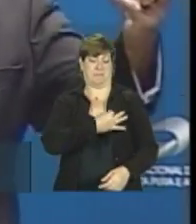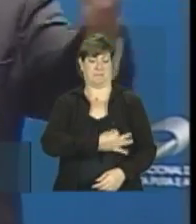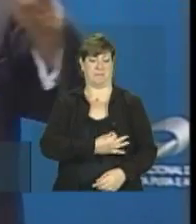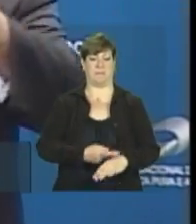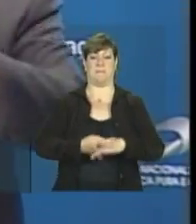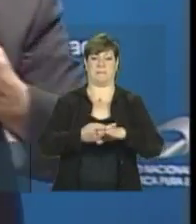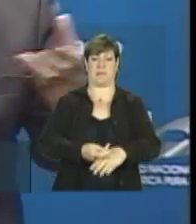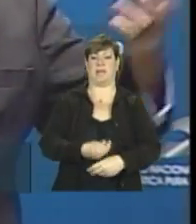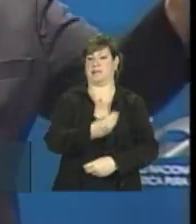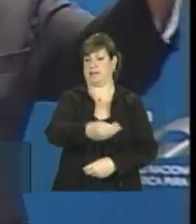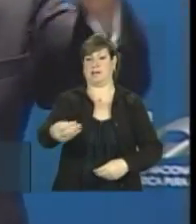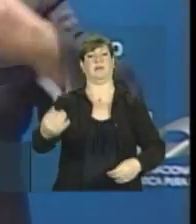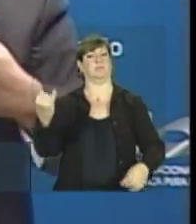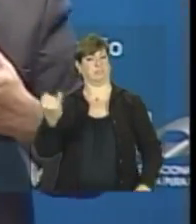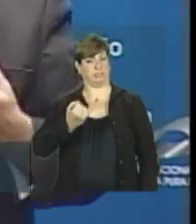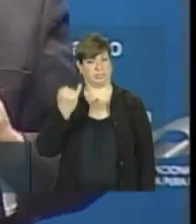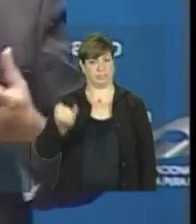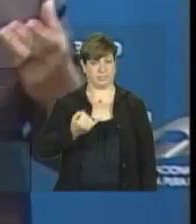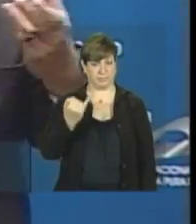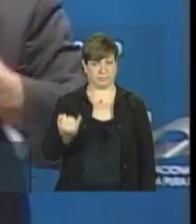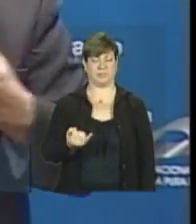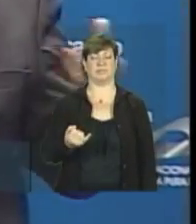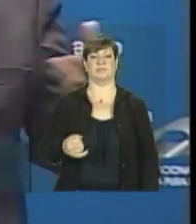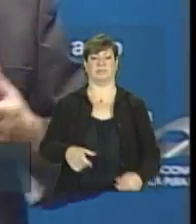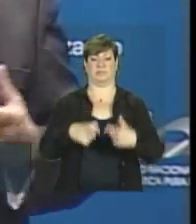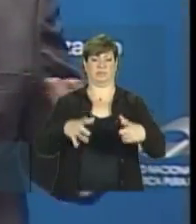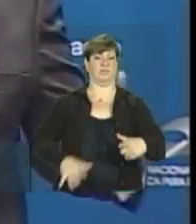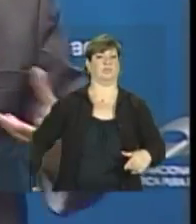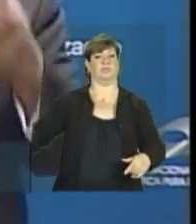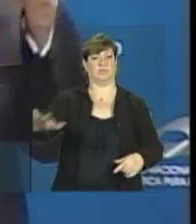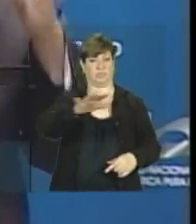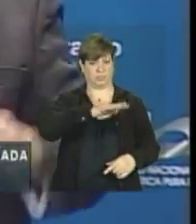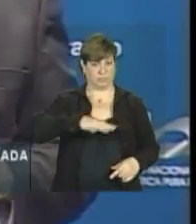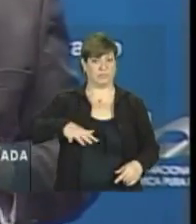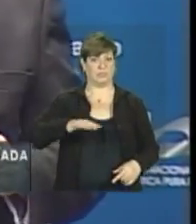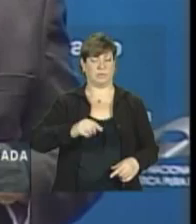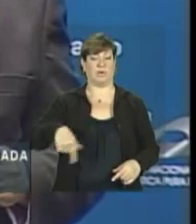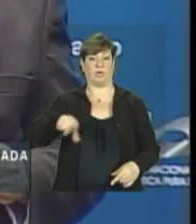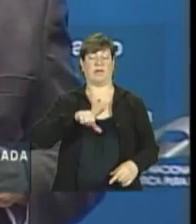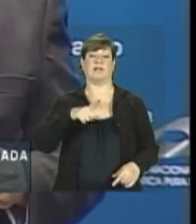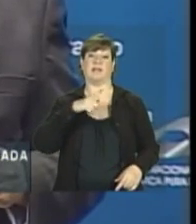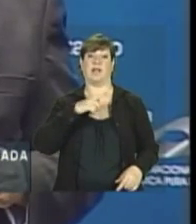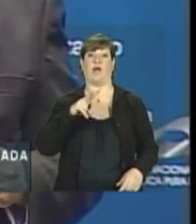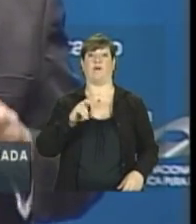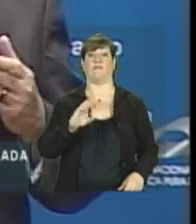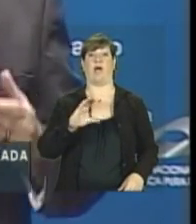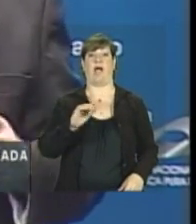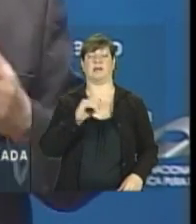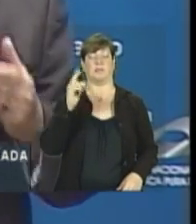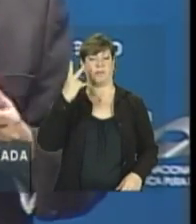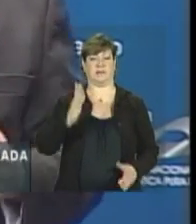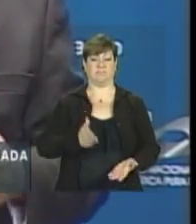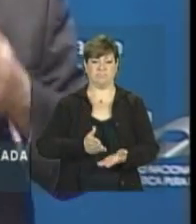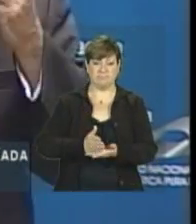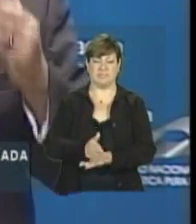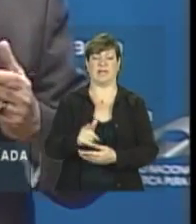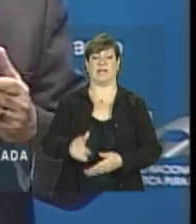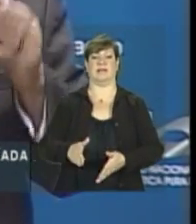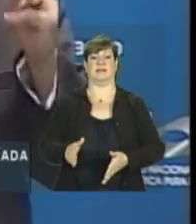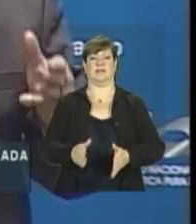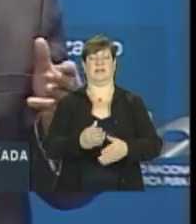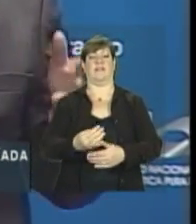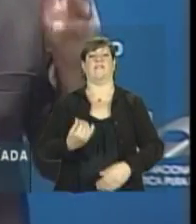de distinção dentro do universo maior daqueles que têm vocação para seguir a carreira científica, a